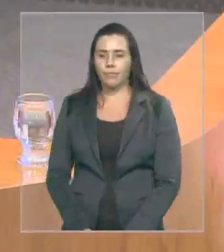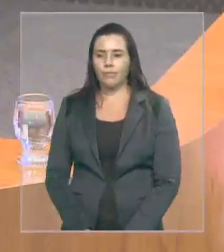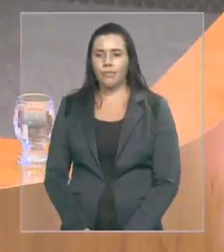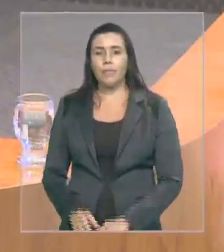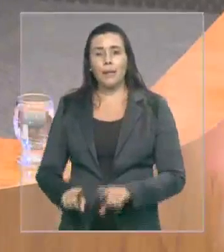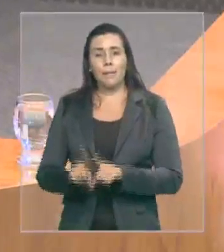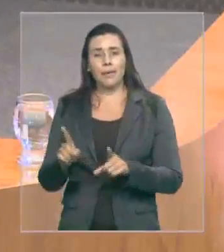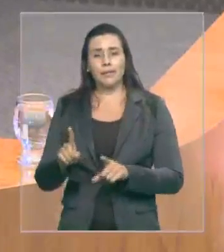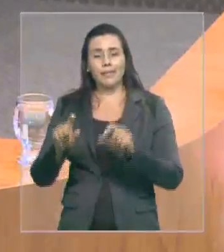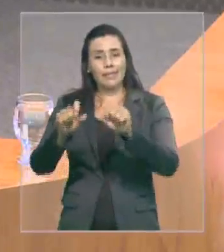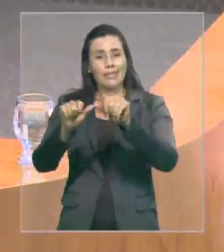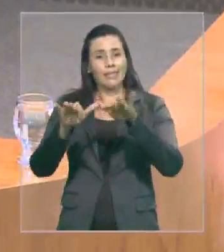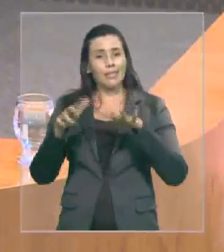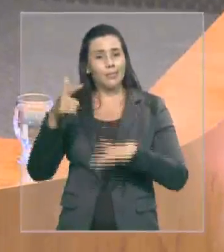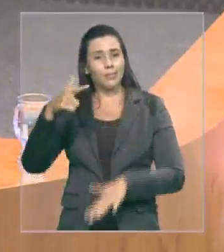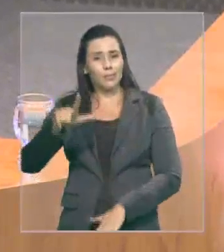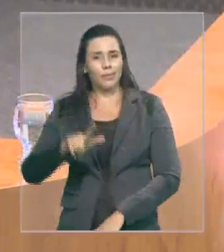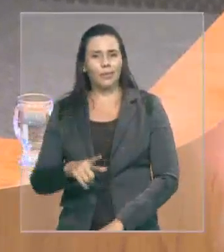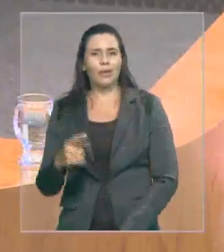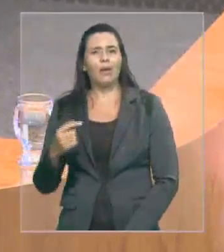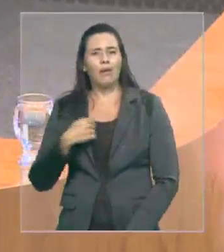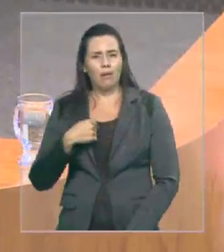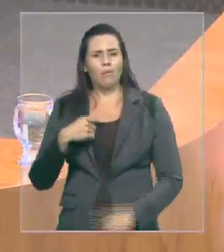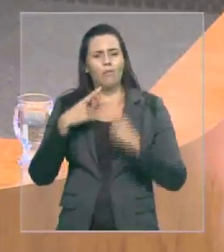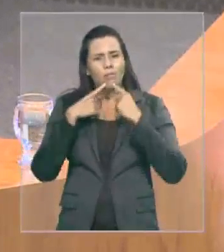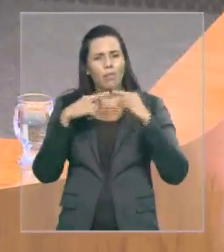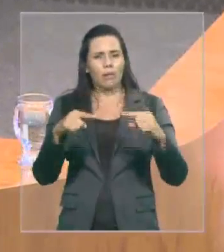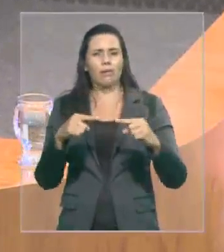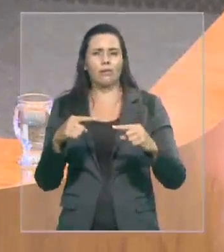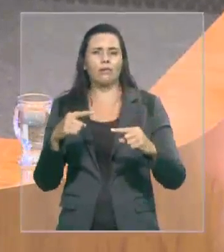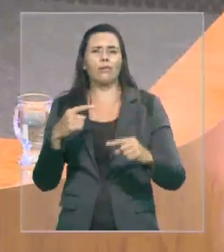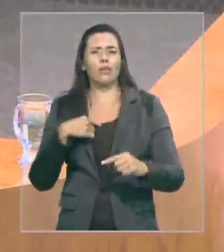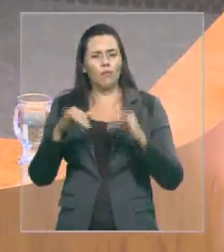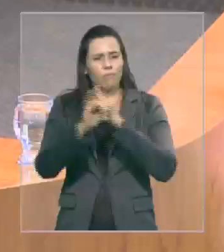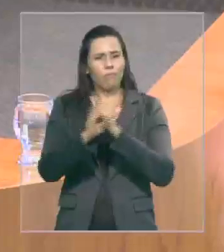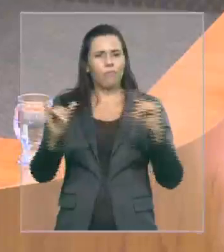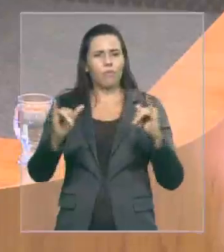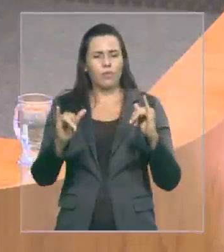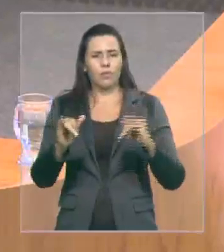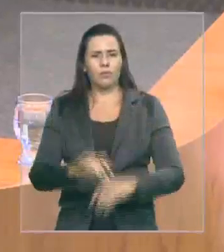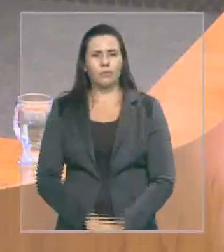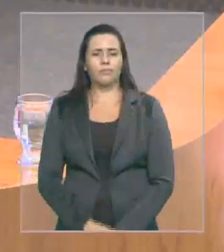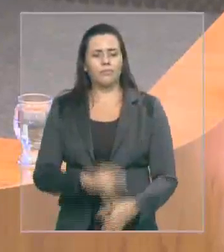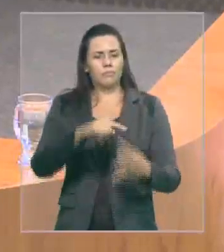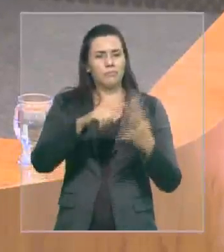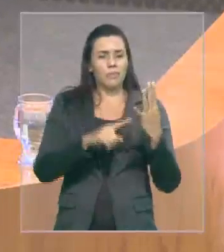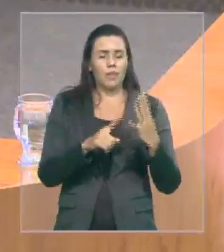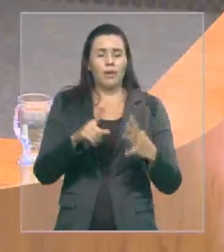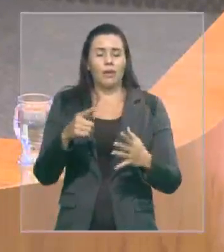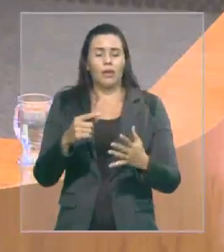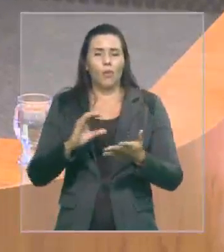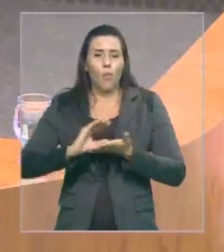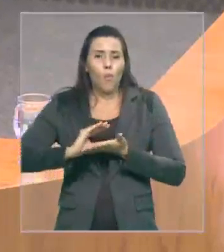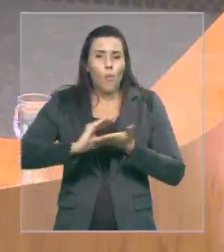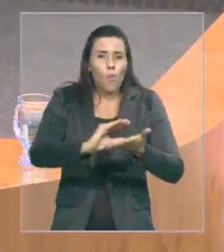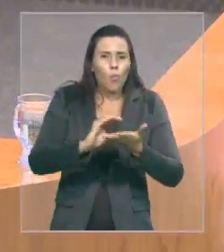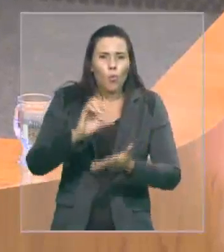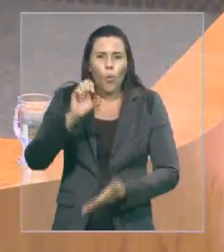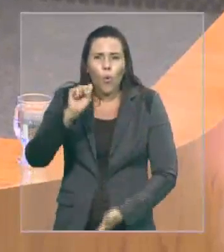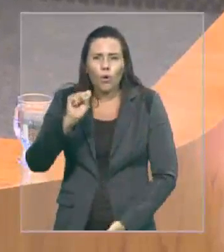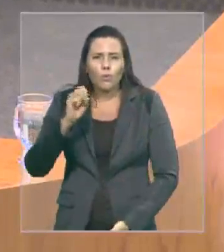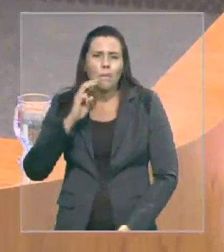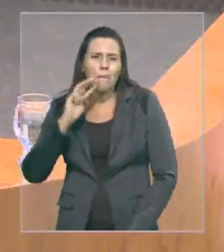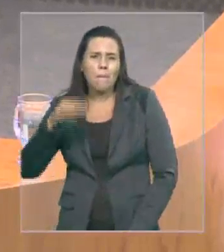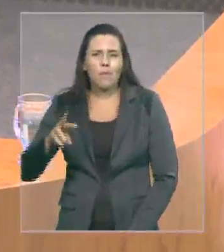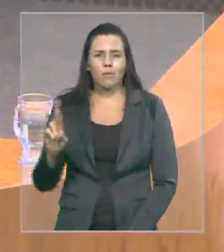próxima sessão, eu vou trazer uma outra denúncia. Uma denúncia de quase 8 milhões de reais na Prefeitura de São Luís. Mas um